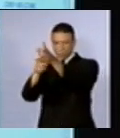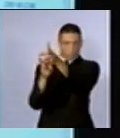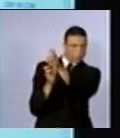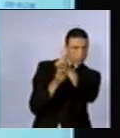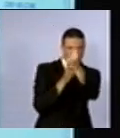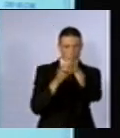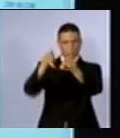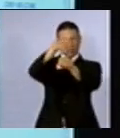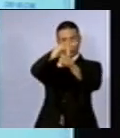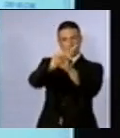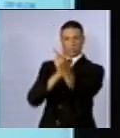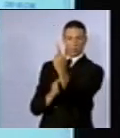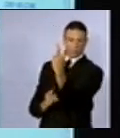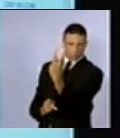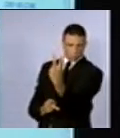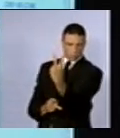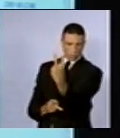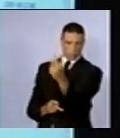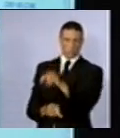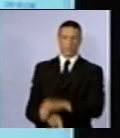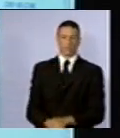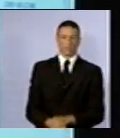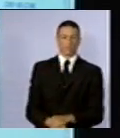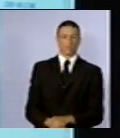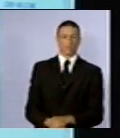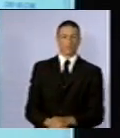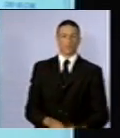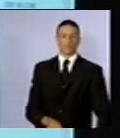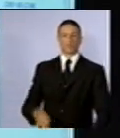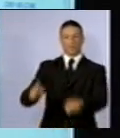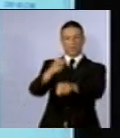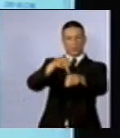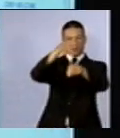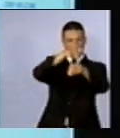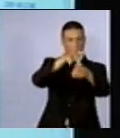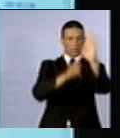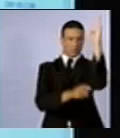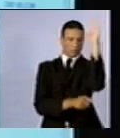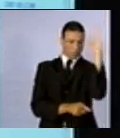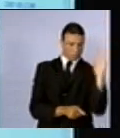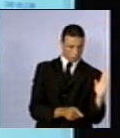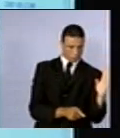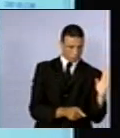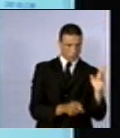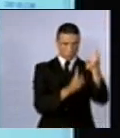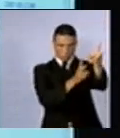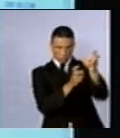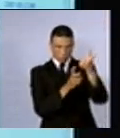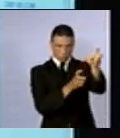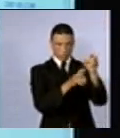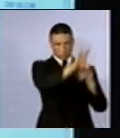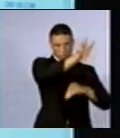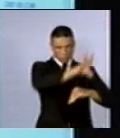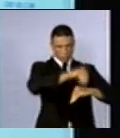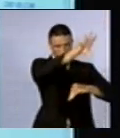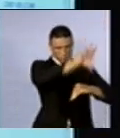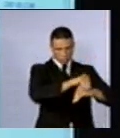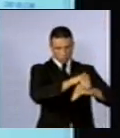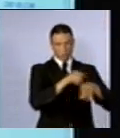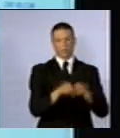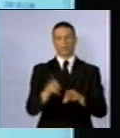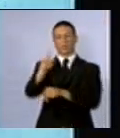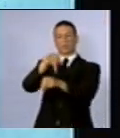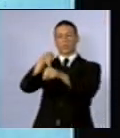aos campos magnéticos de linha de transmissão. Então, fundamentalmente, os dados do Brasil, os dados da